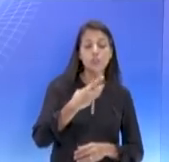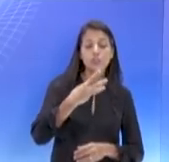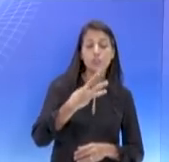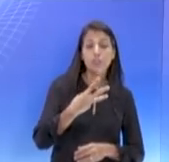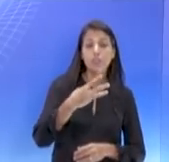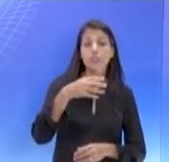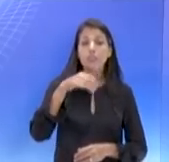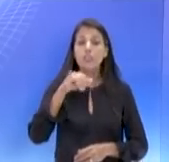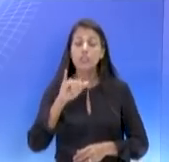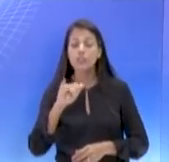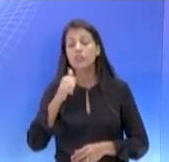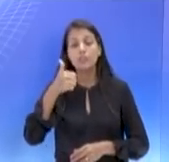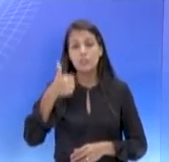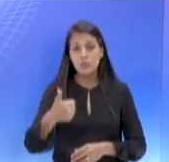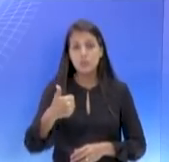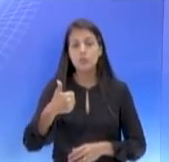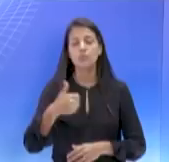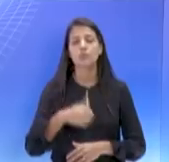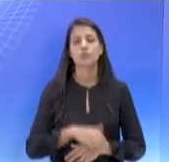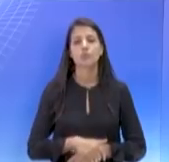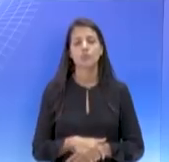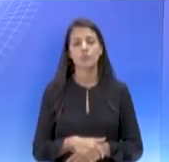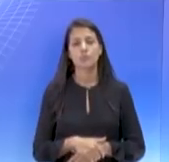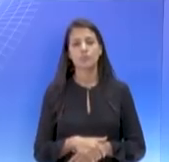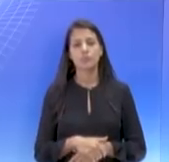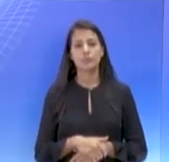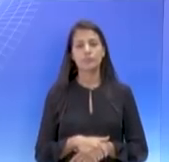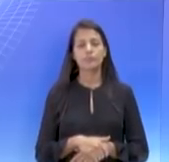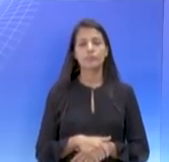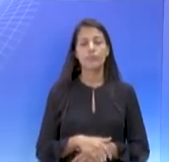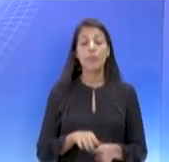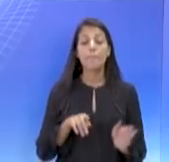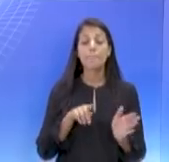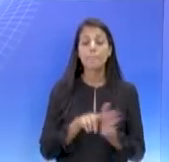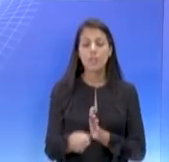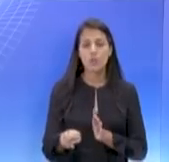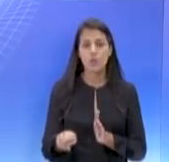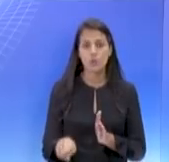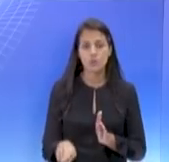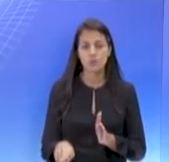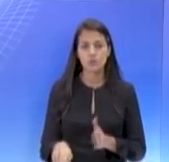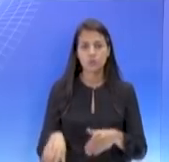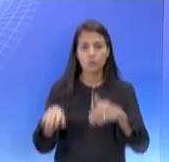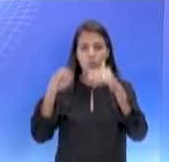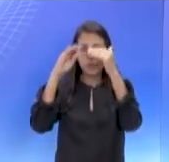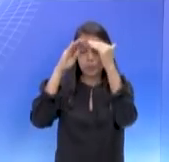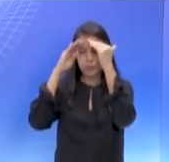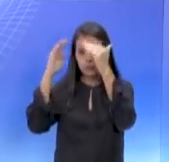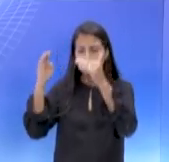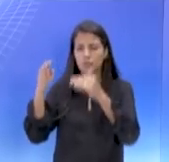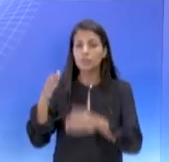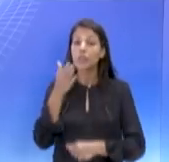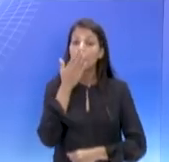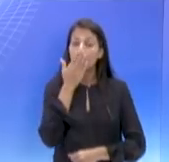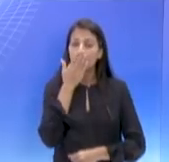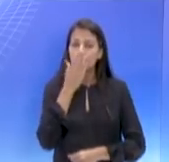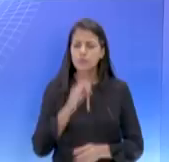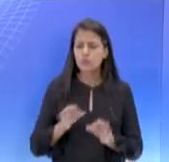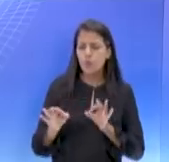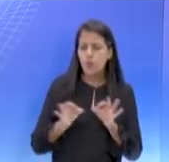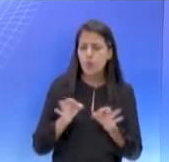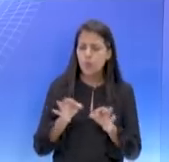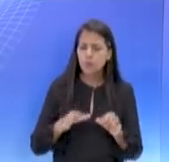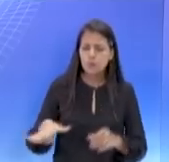atenção. Artigo 231. São reconhecidos aos índios sua organização social,